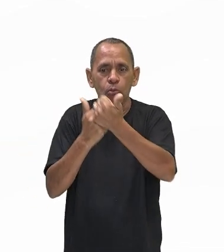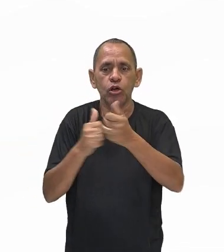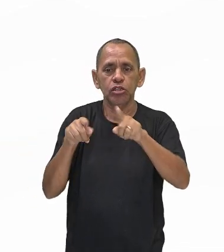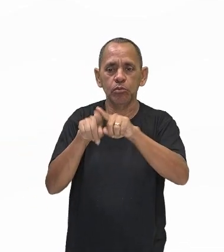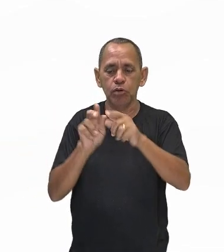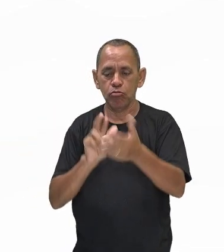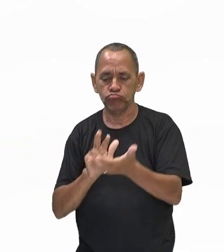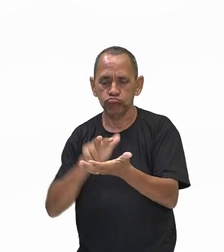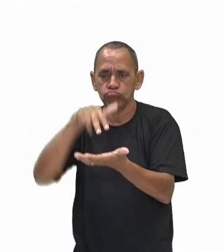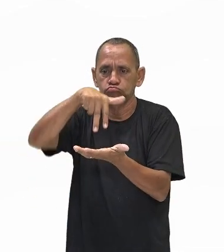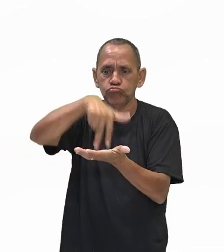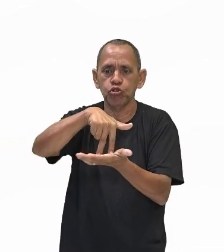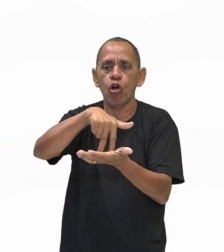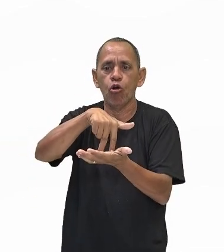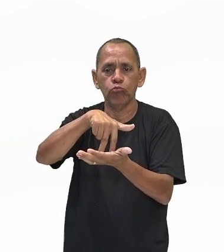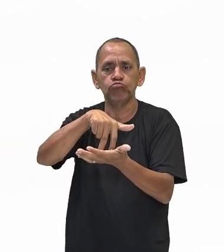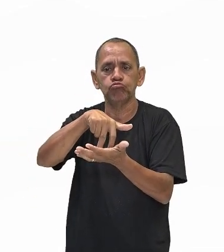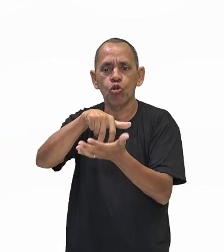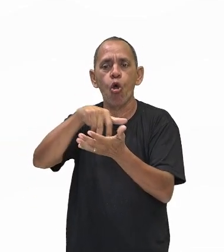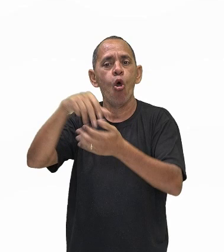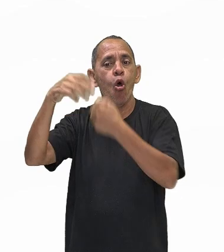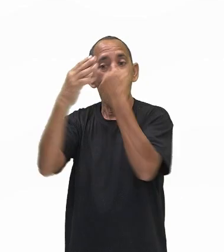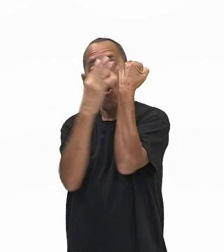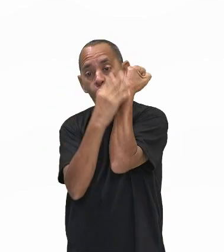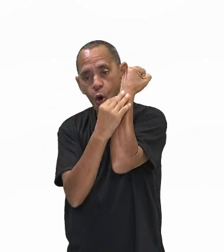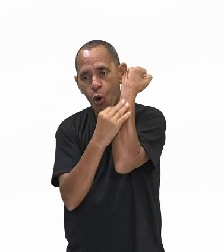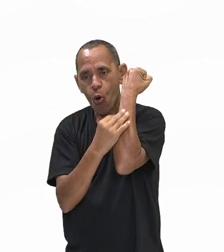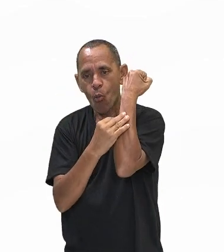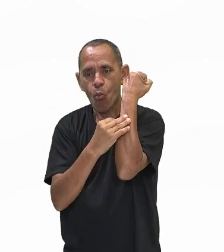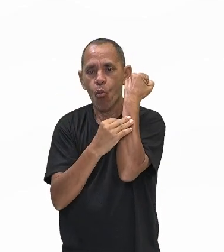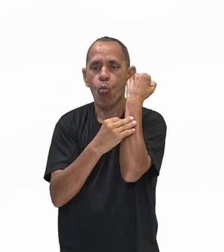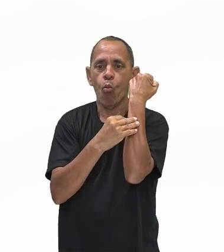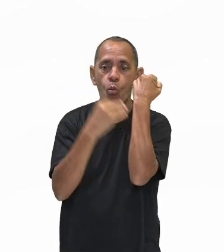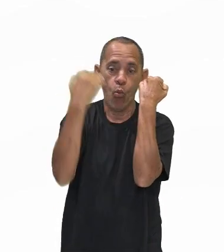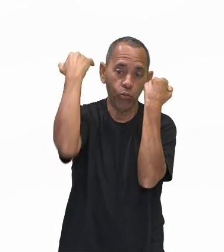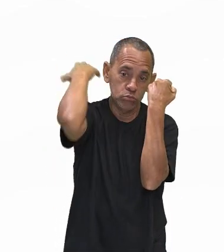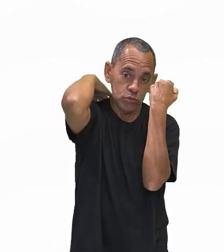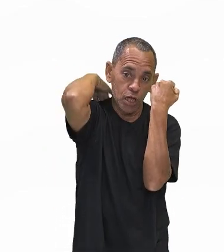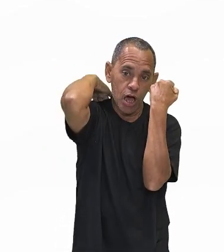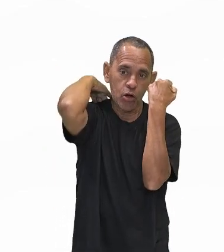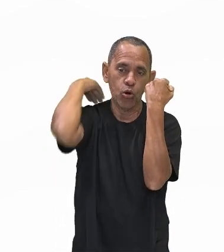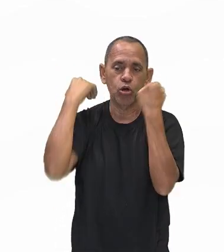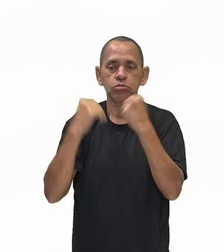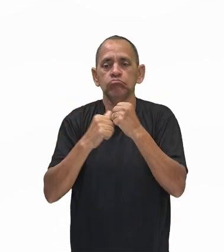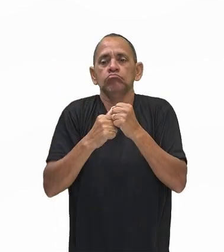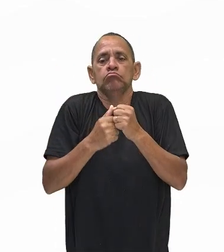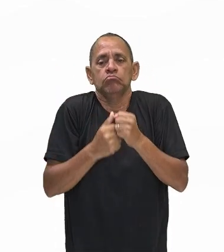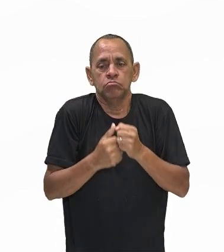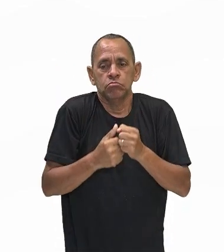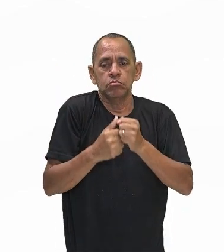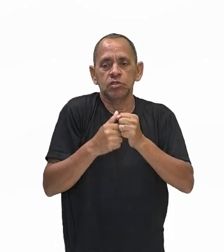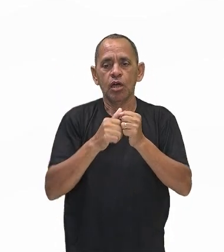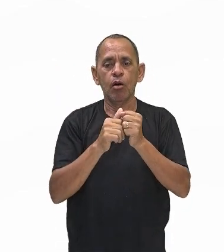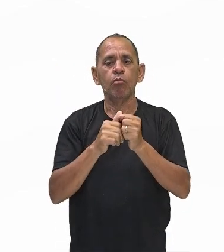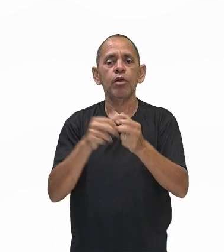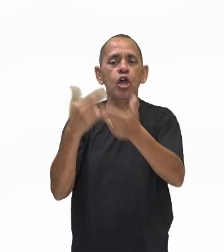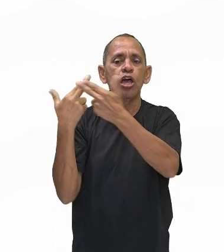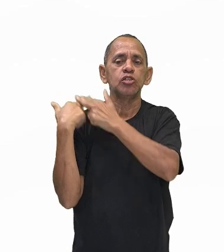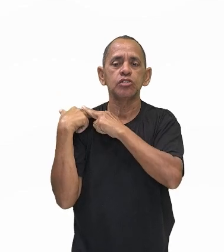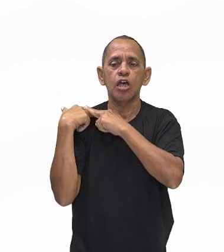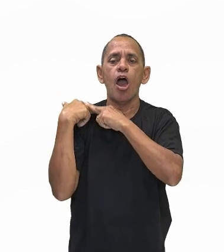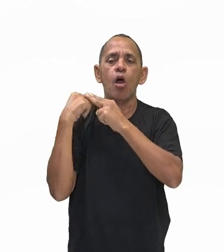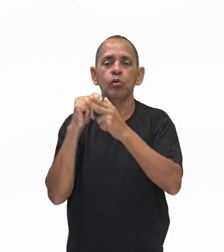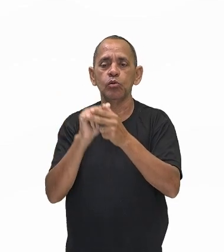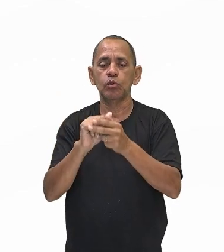Costa vão ser responsáveis por por lhe manter com a costa reta mas o glúteo que tá ali sustentando você para você não cair